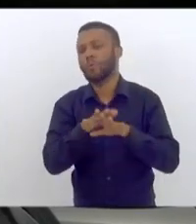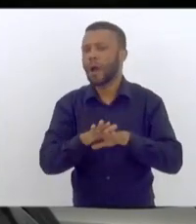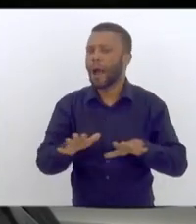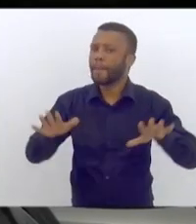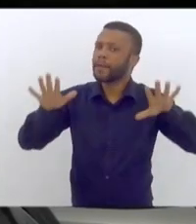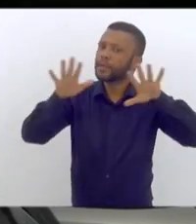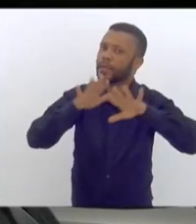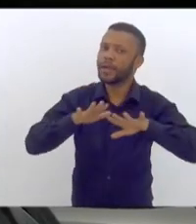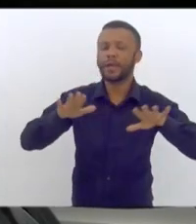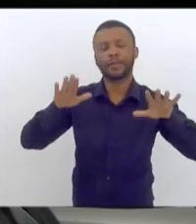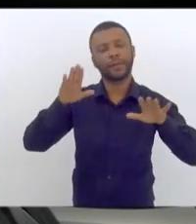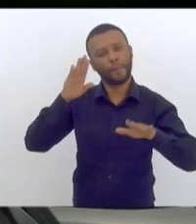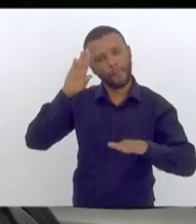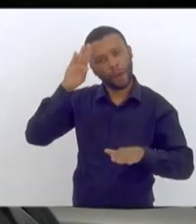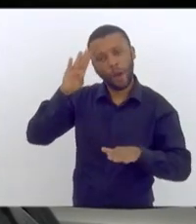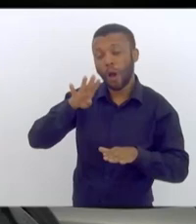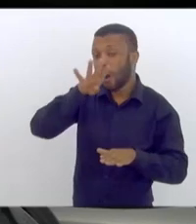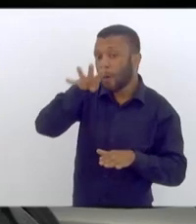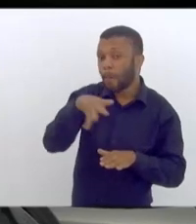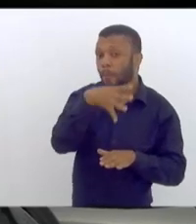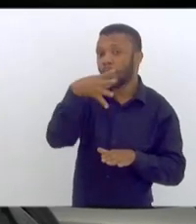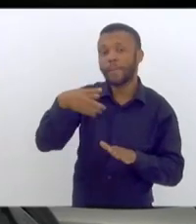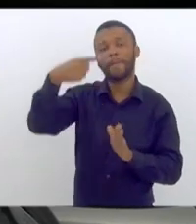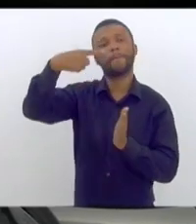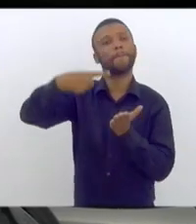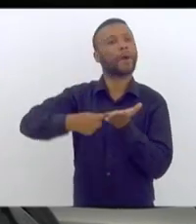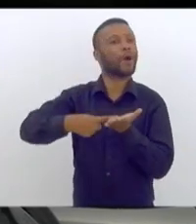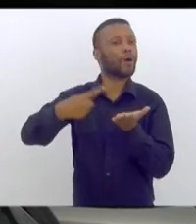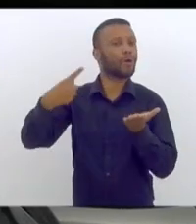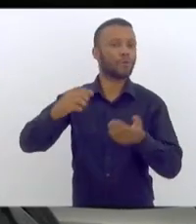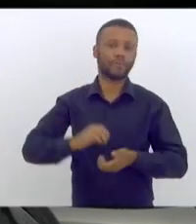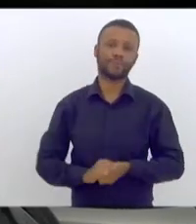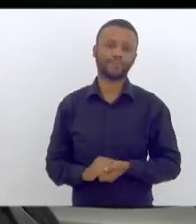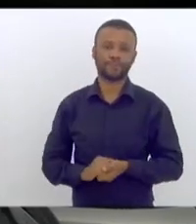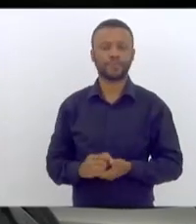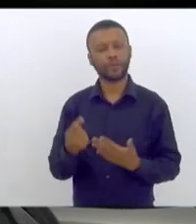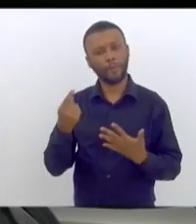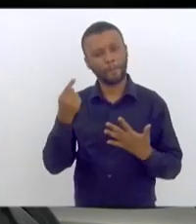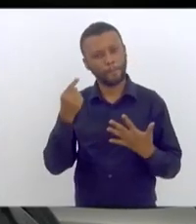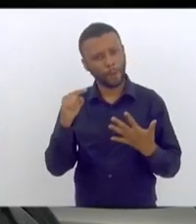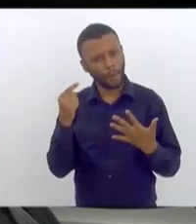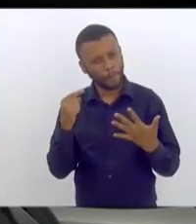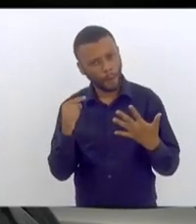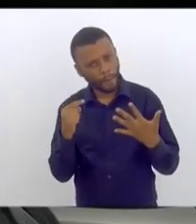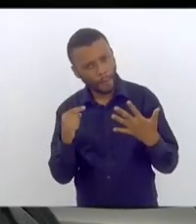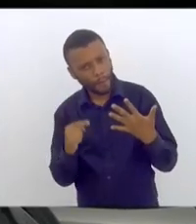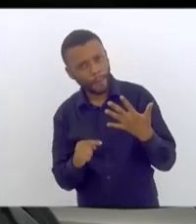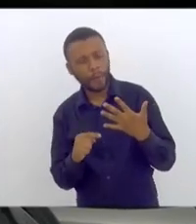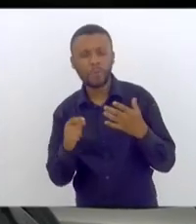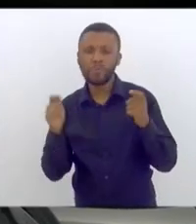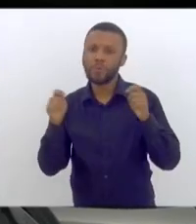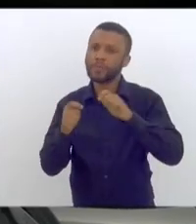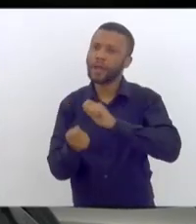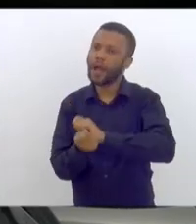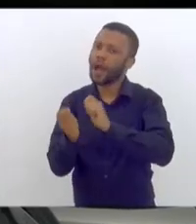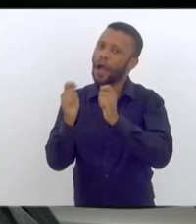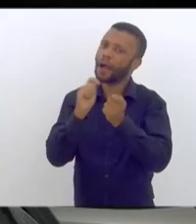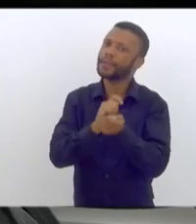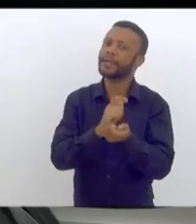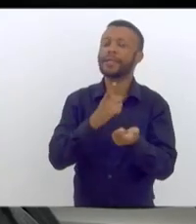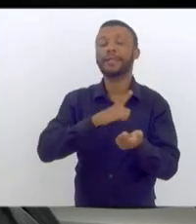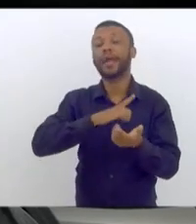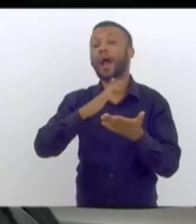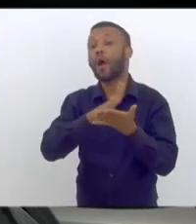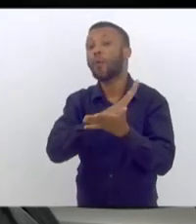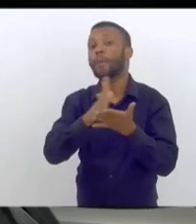o programa né Então São pontos que a gente poderia poderia cantar eu acho até que a gente tem algumas